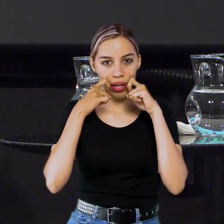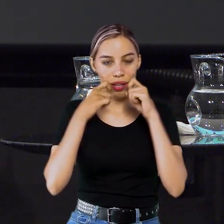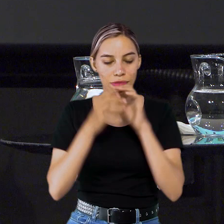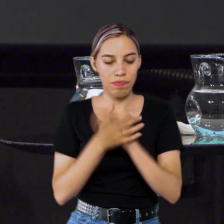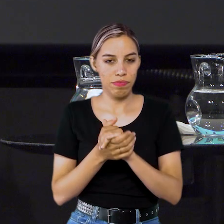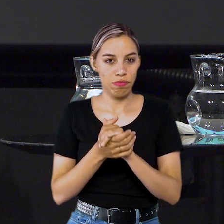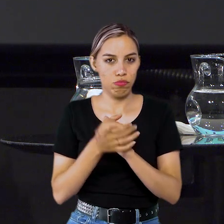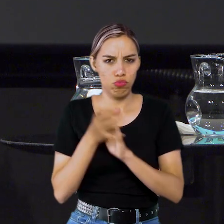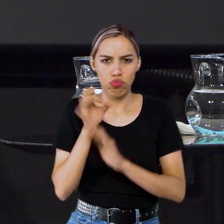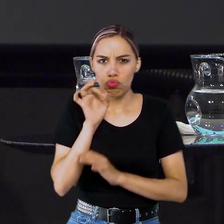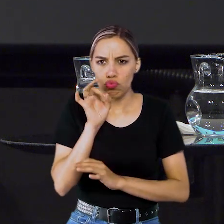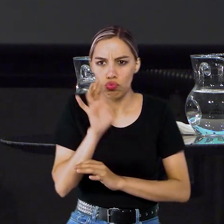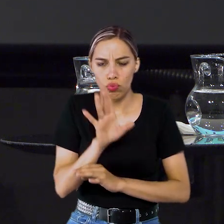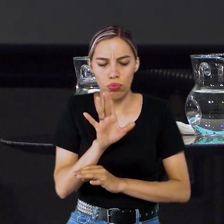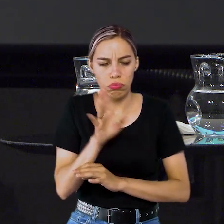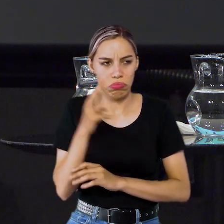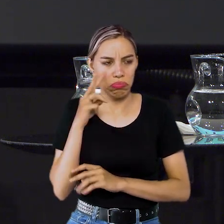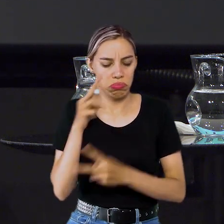Somente isso.